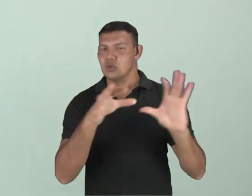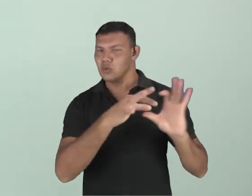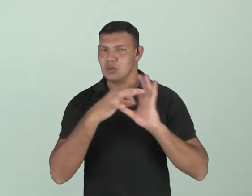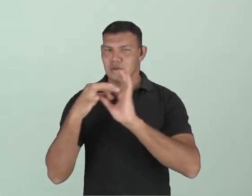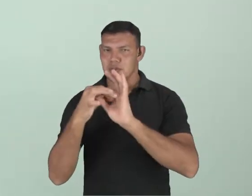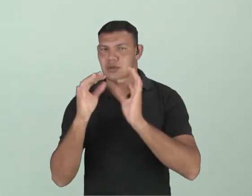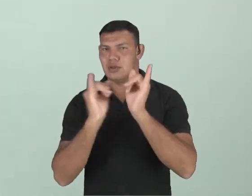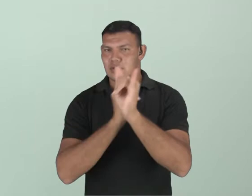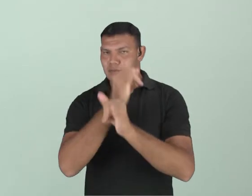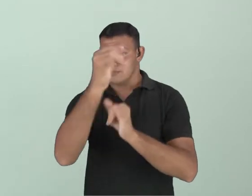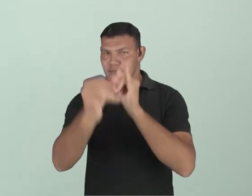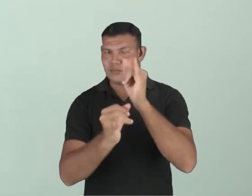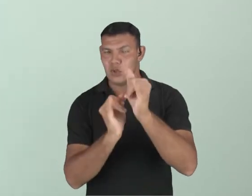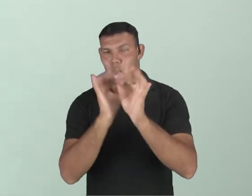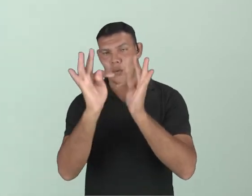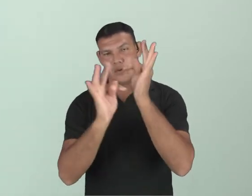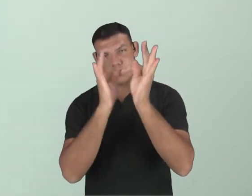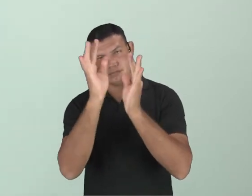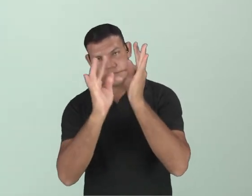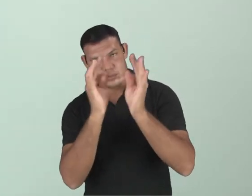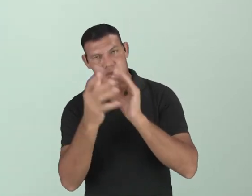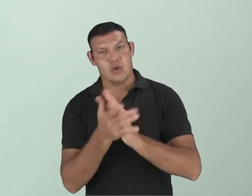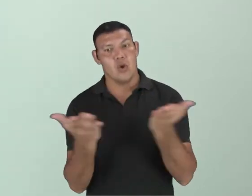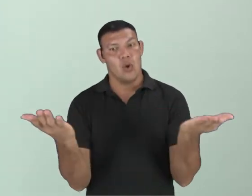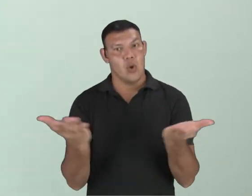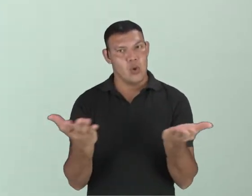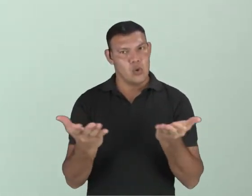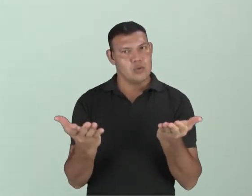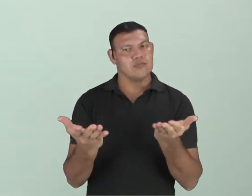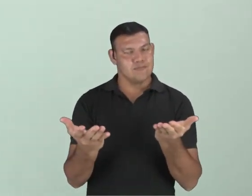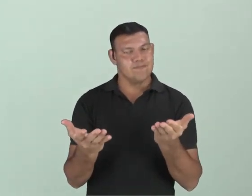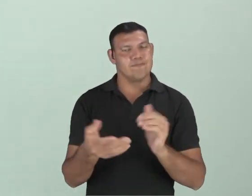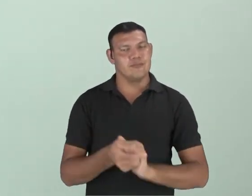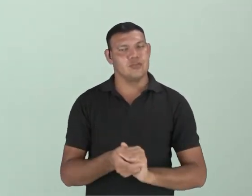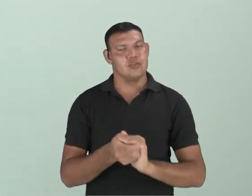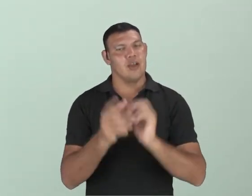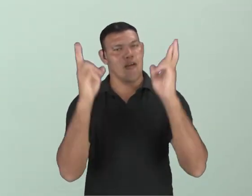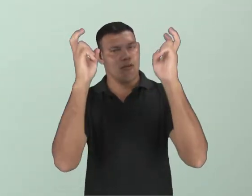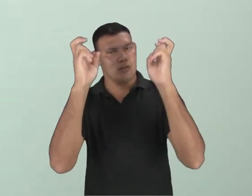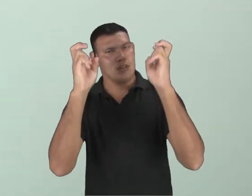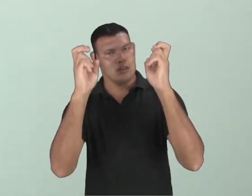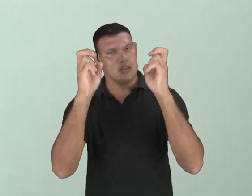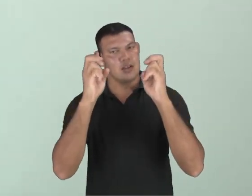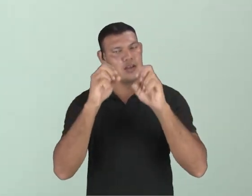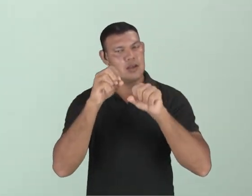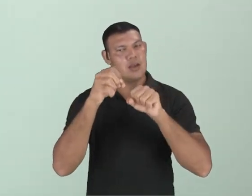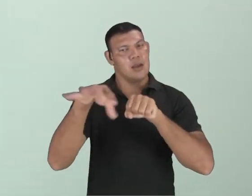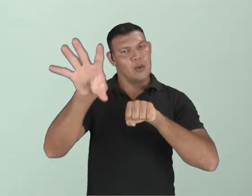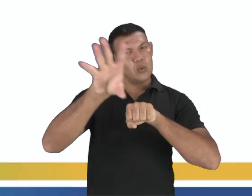tá? Então, diante de tudo isso que nós aprendemos, vamos para o nosso exercitando.